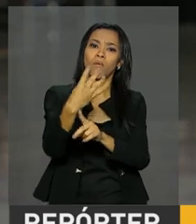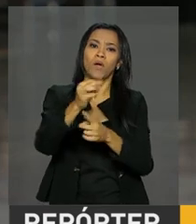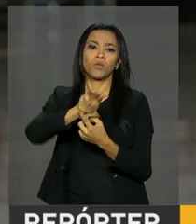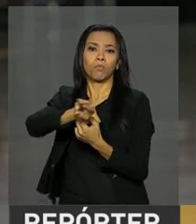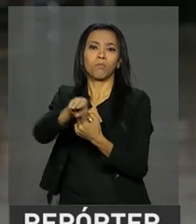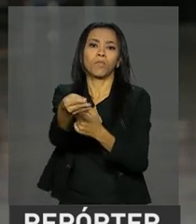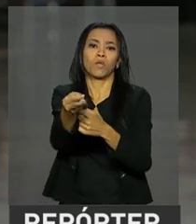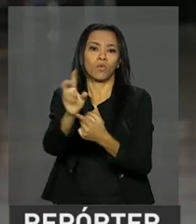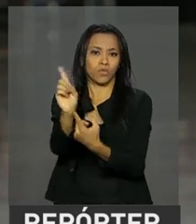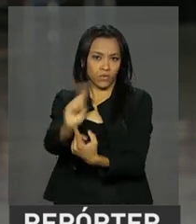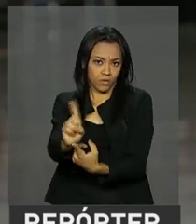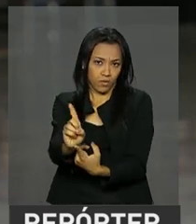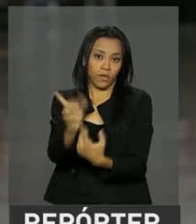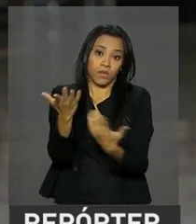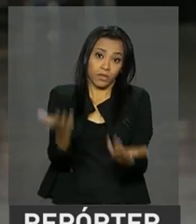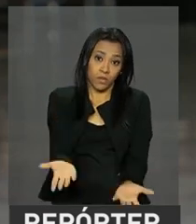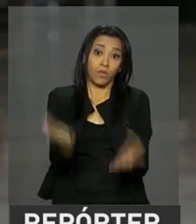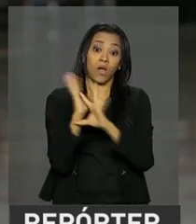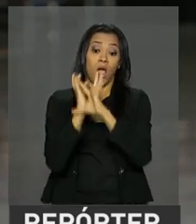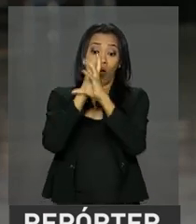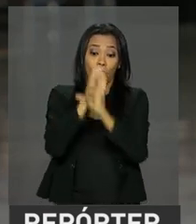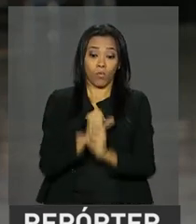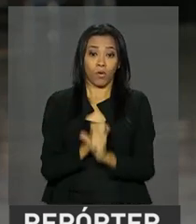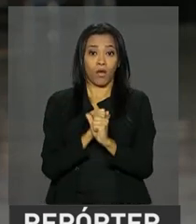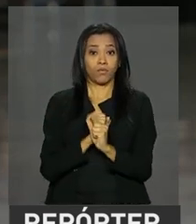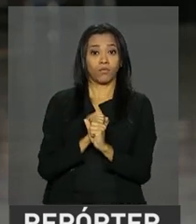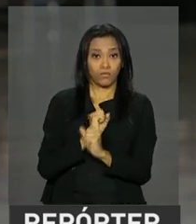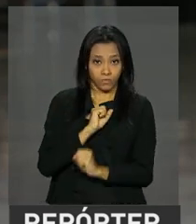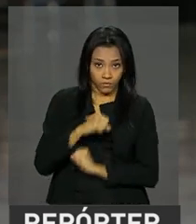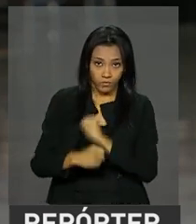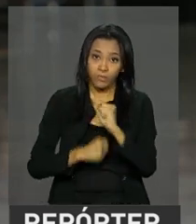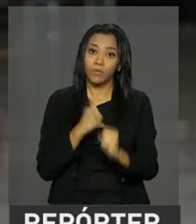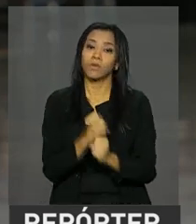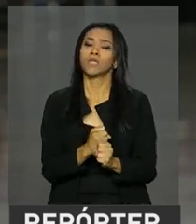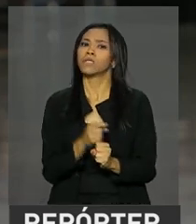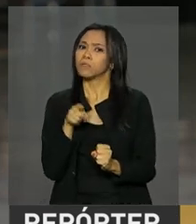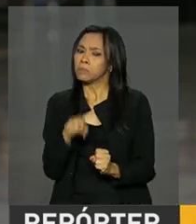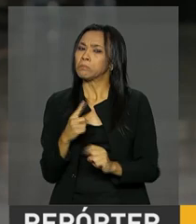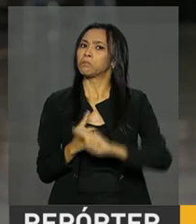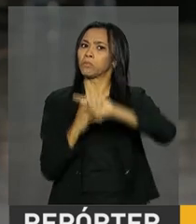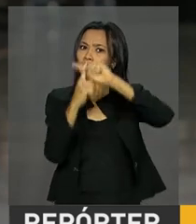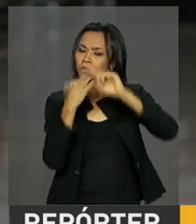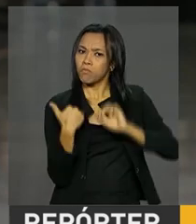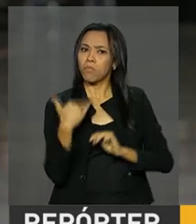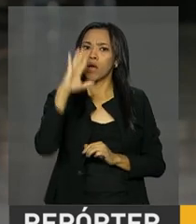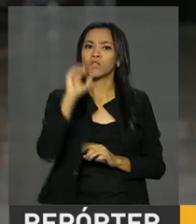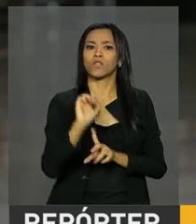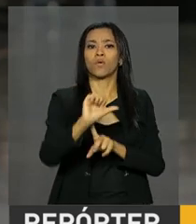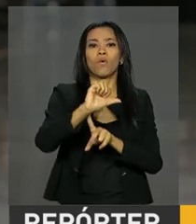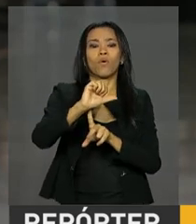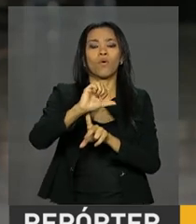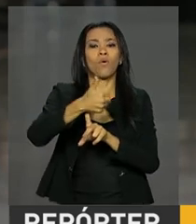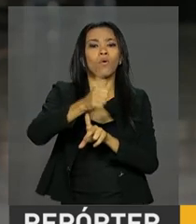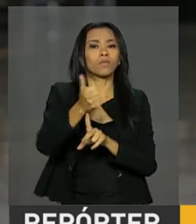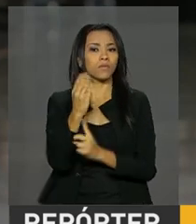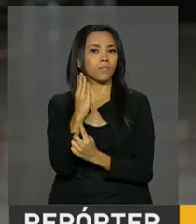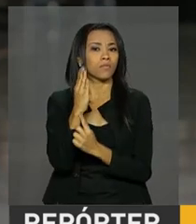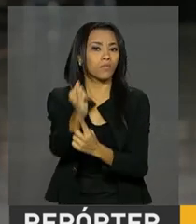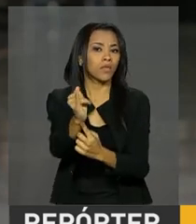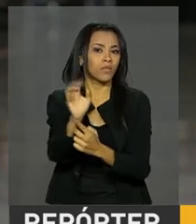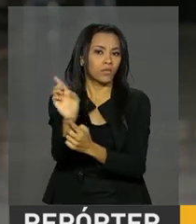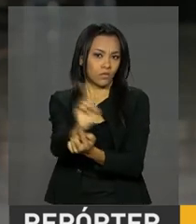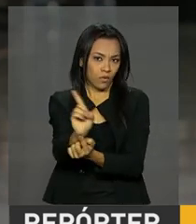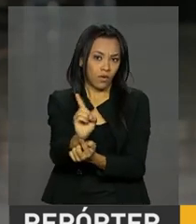dólares e no acumulado do ano esse saldo positivo É de mais de 11 Bilhões de Dólares e uma outra